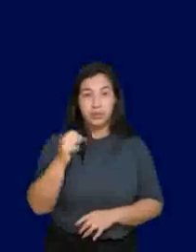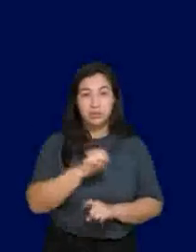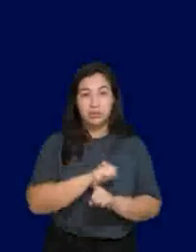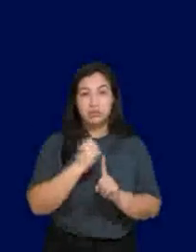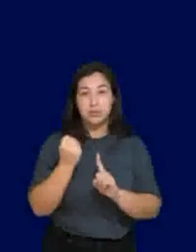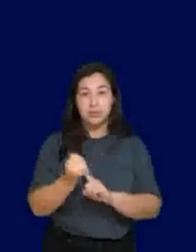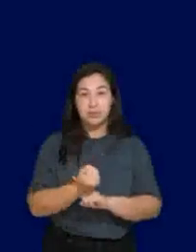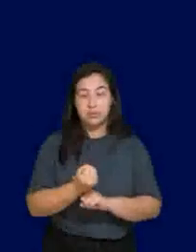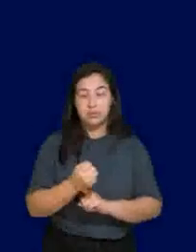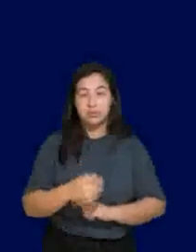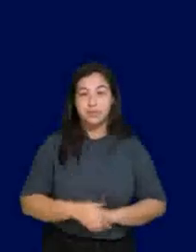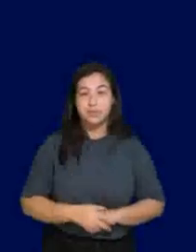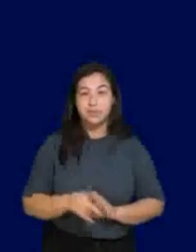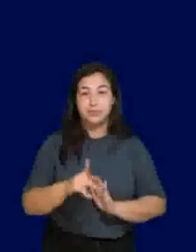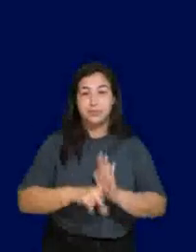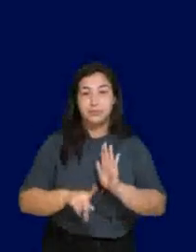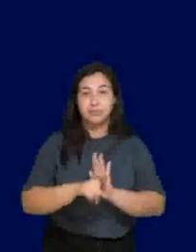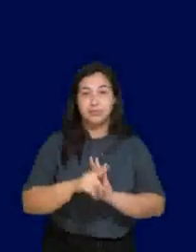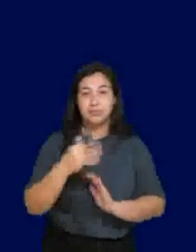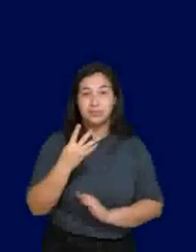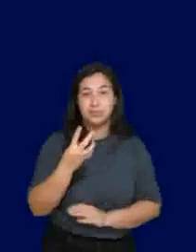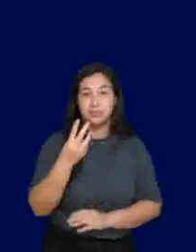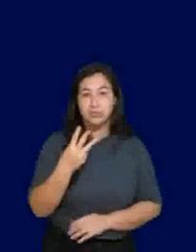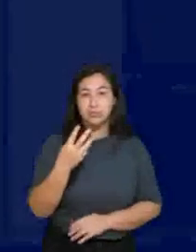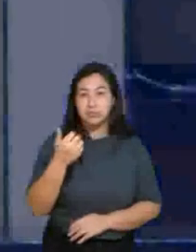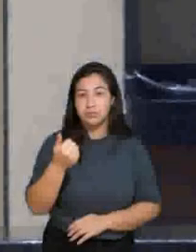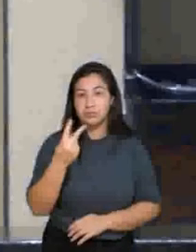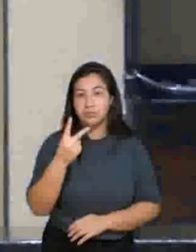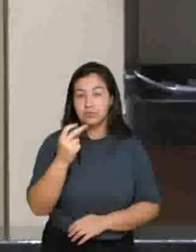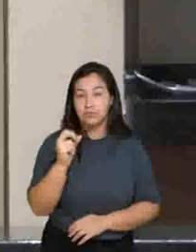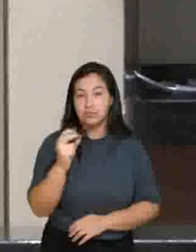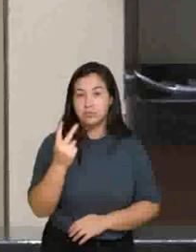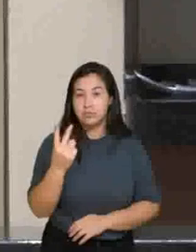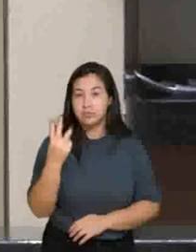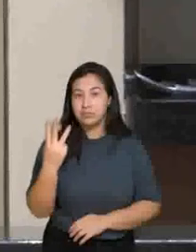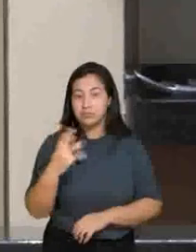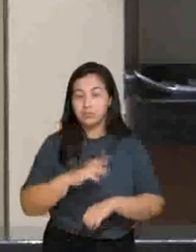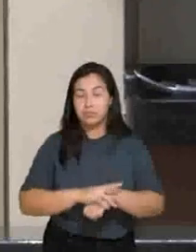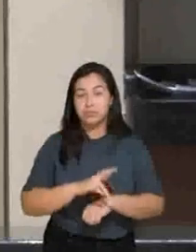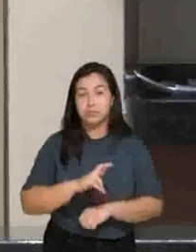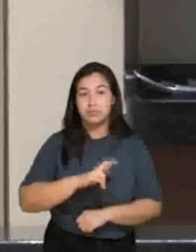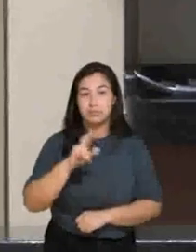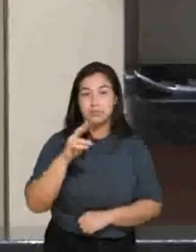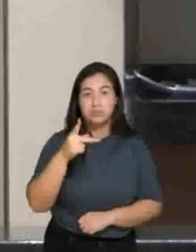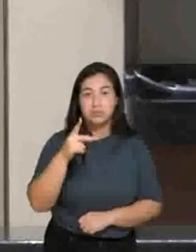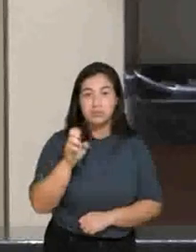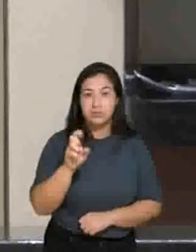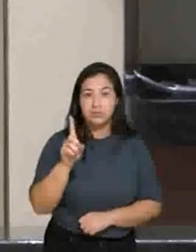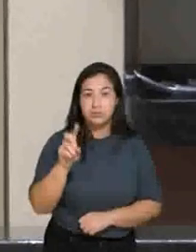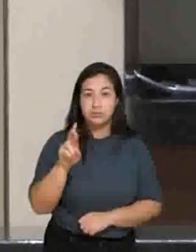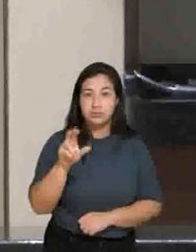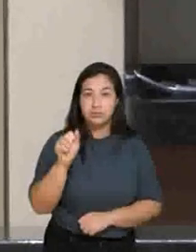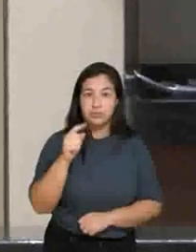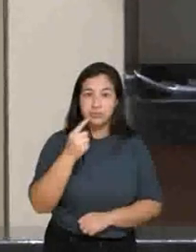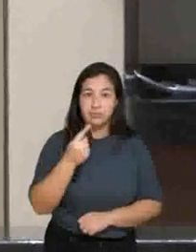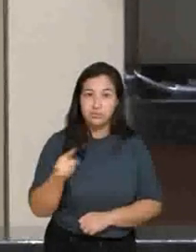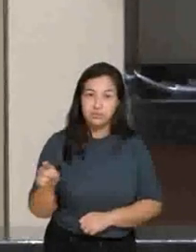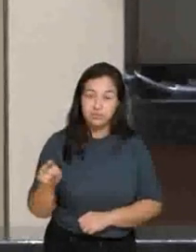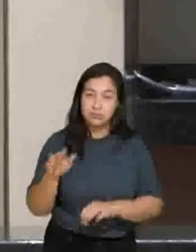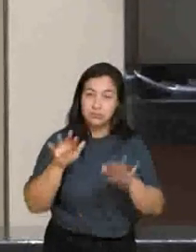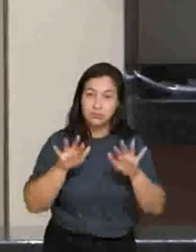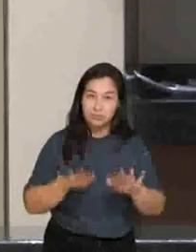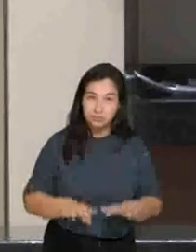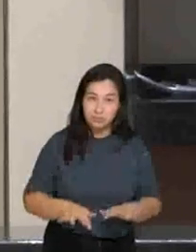providências. Projeto de Lei 431/2023, de autoria do deputado Pedrão Silvestre, institui a obrigatoriedade de permanência